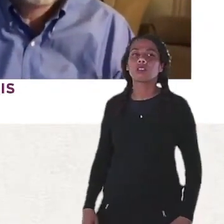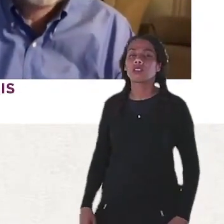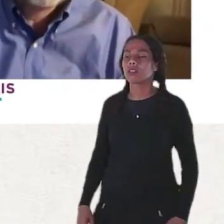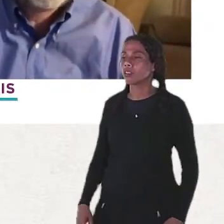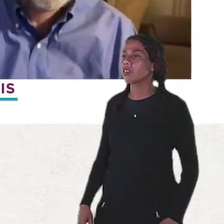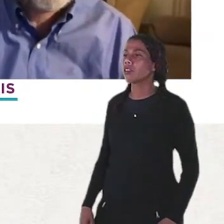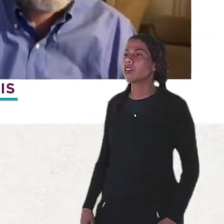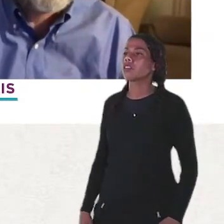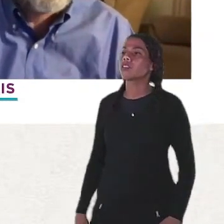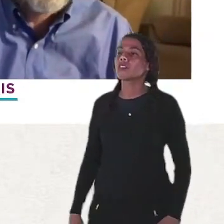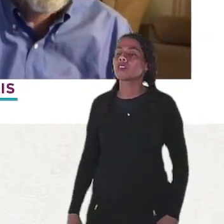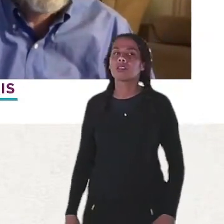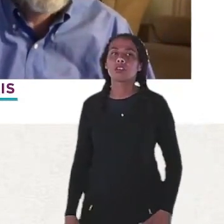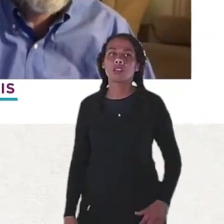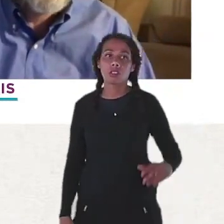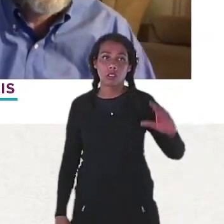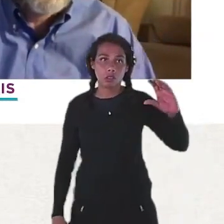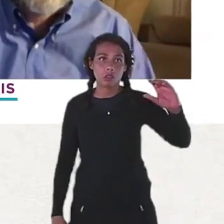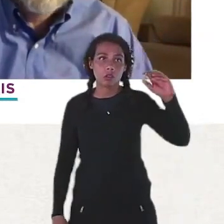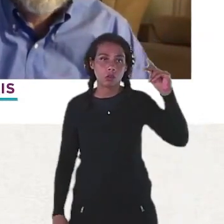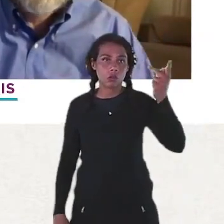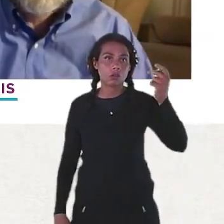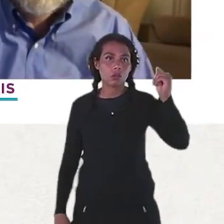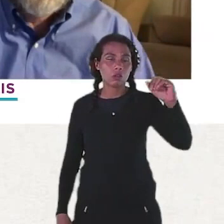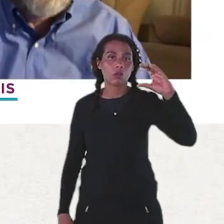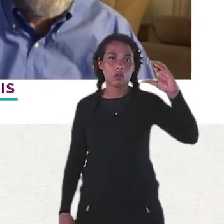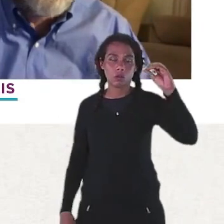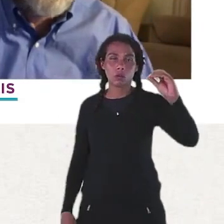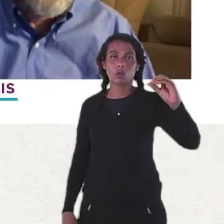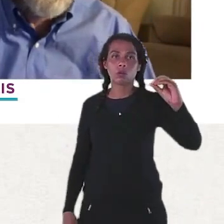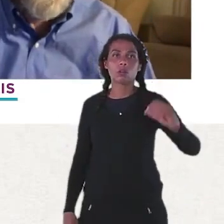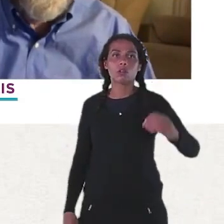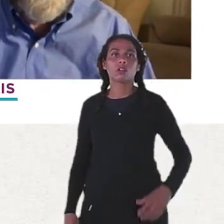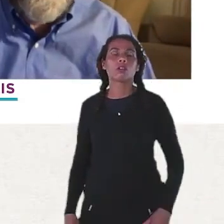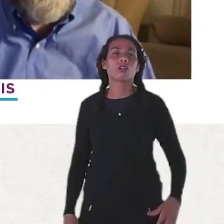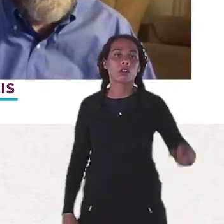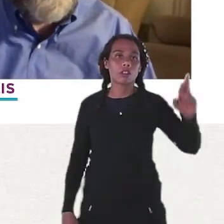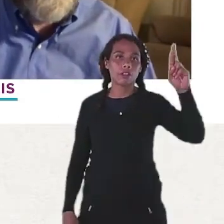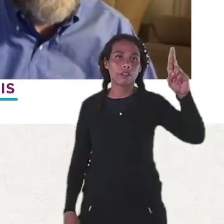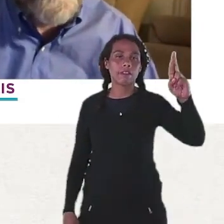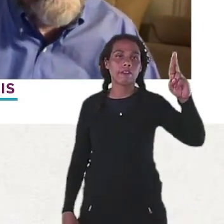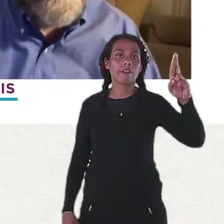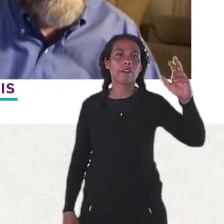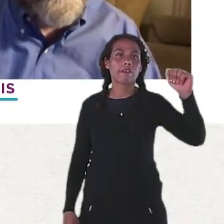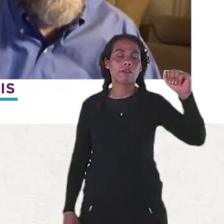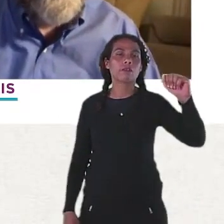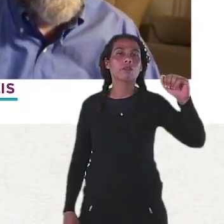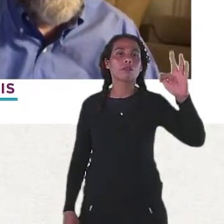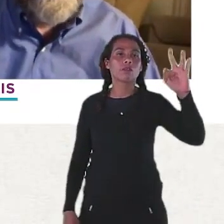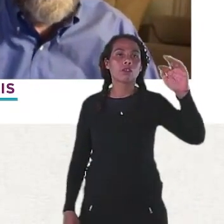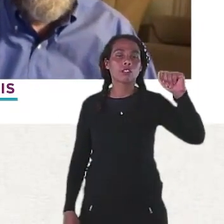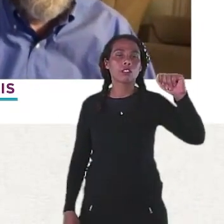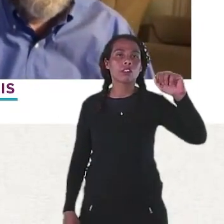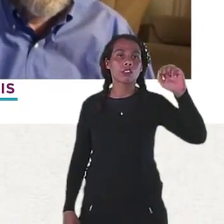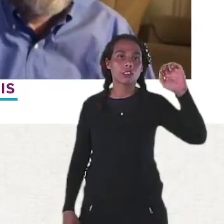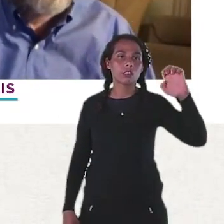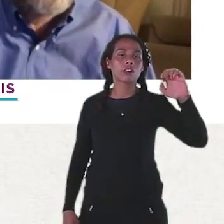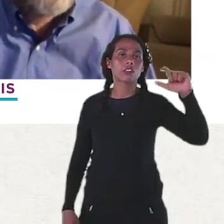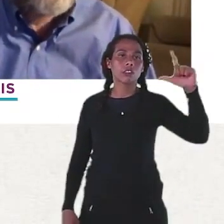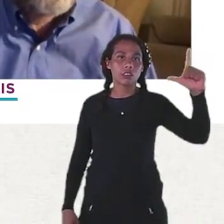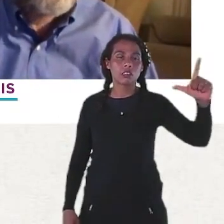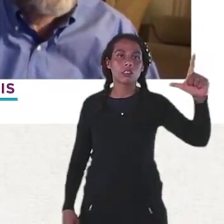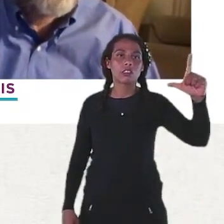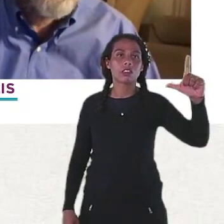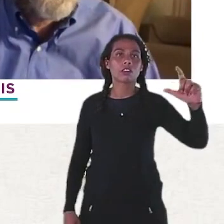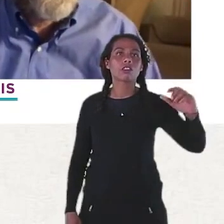bem. Chico Mendonça, Adna, Rafael Noli de Araxá, querido. O Dorrite já mandou